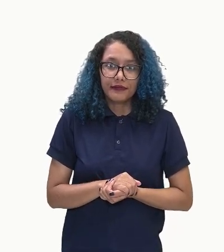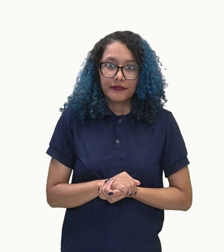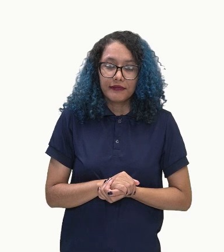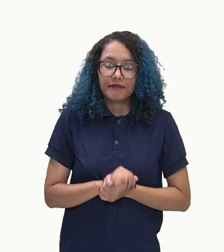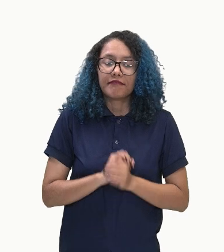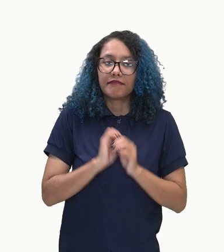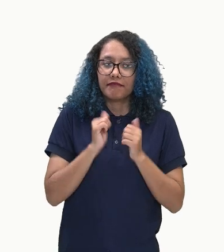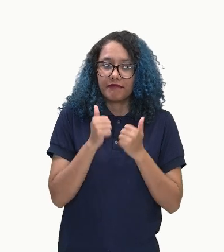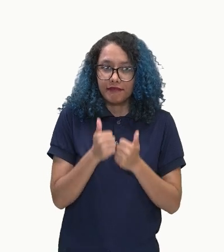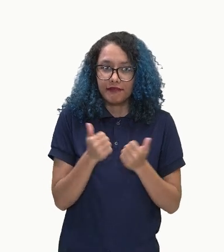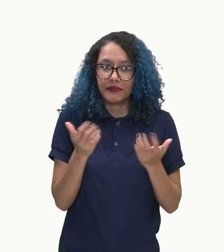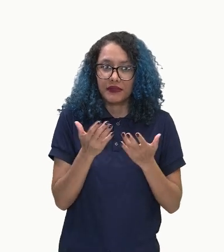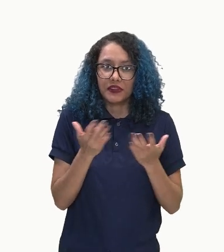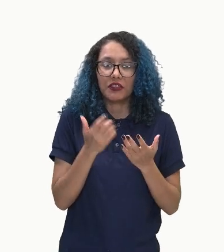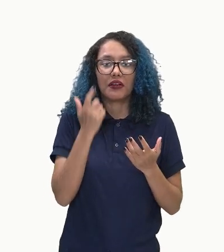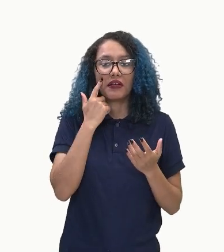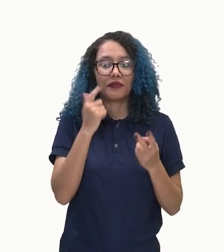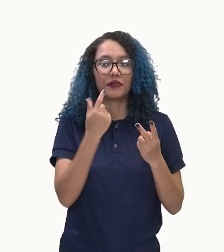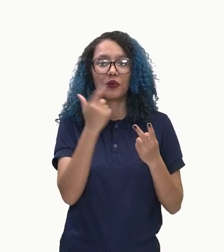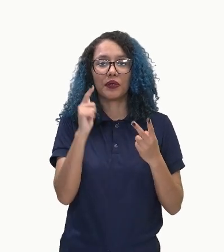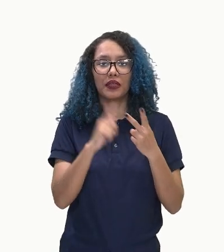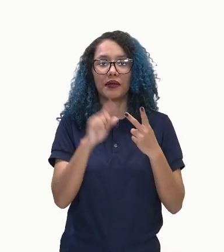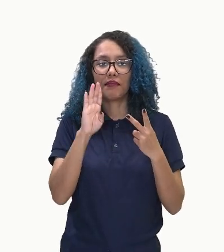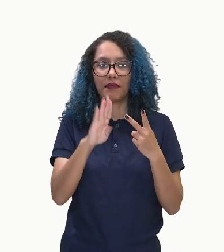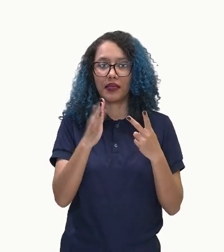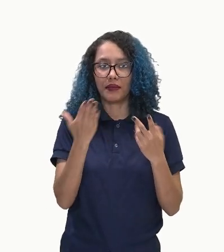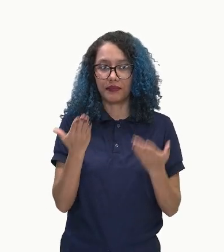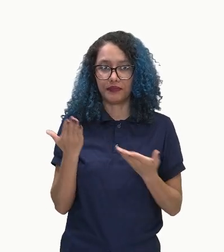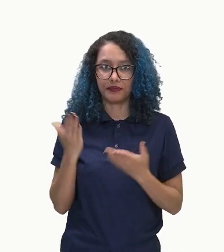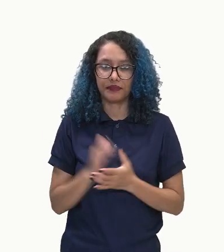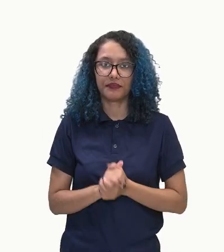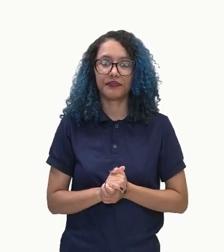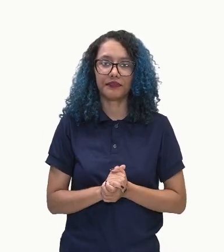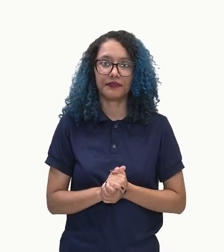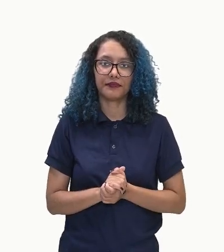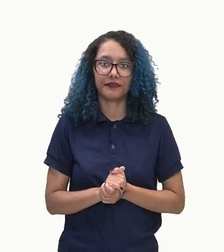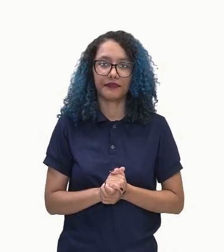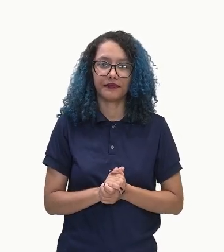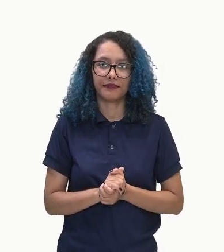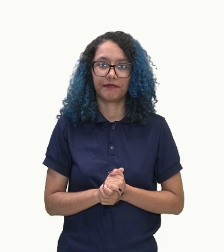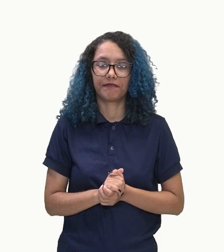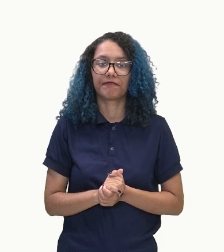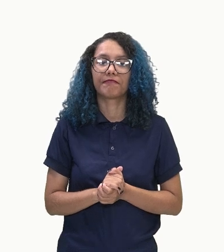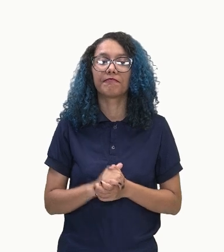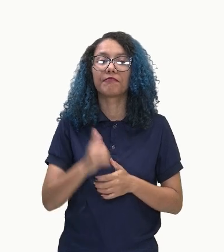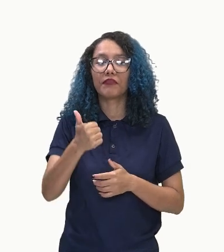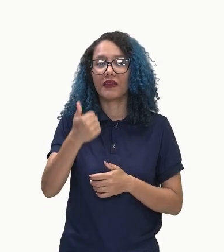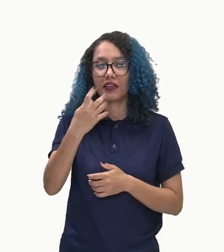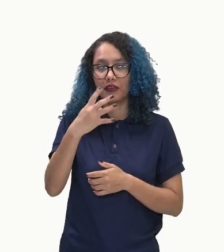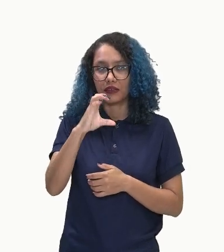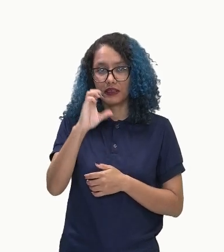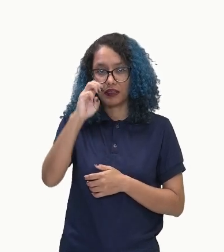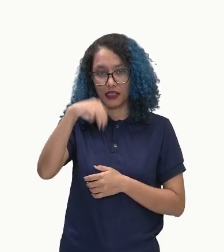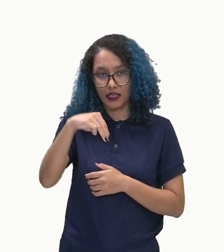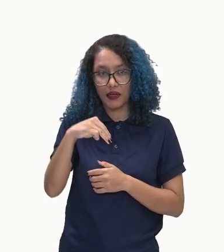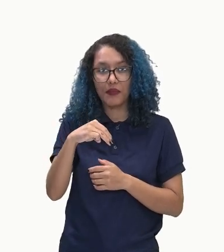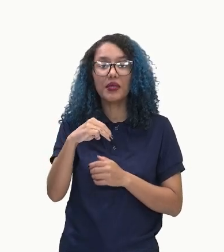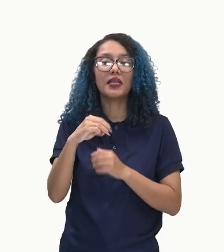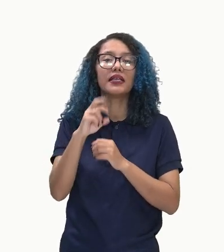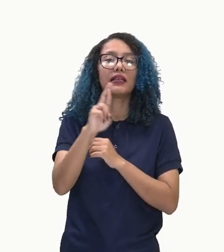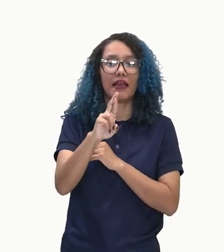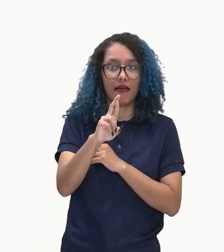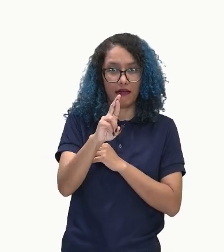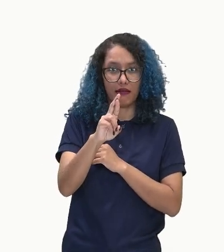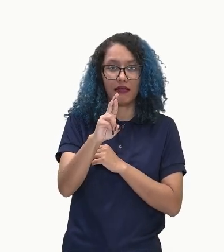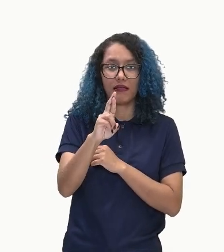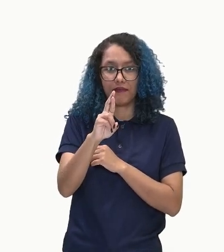isso, bora pensar agora na letra B? Vem aqui comigo. Na letra B, temos 14 centímetros de raio.